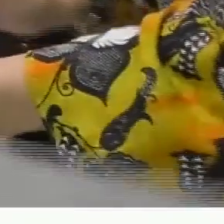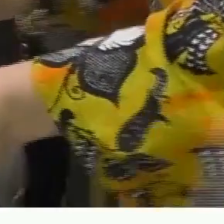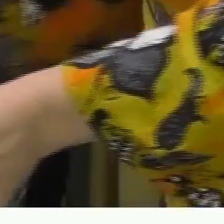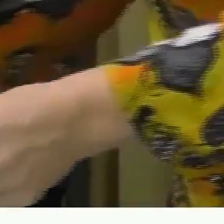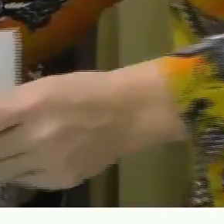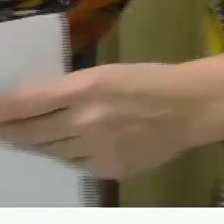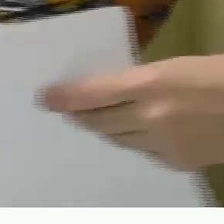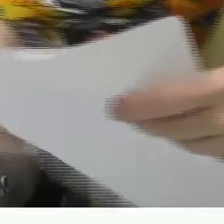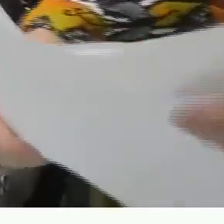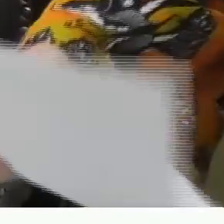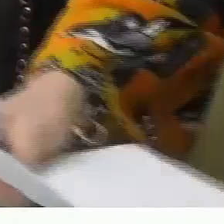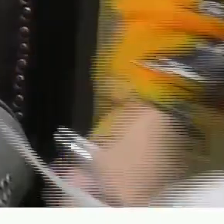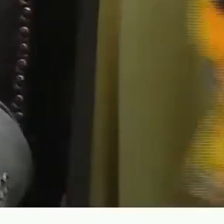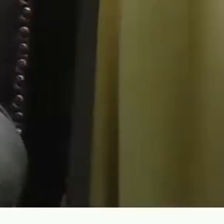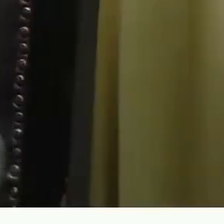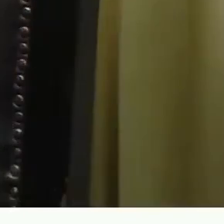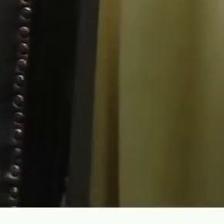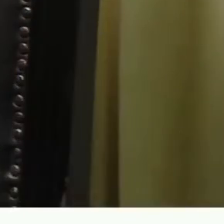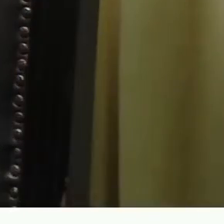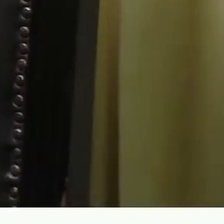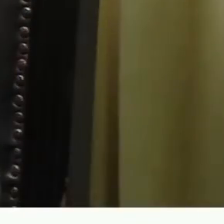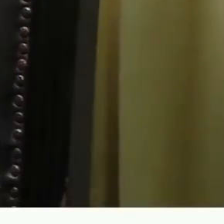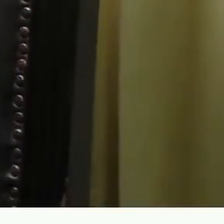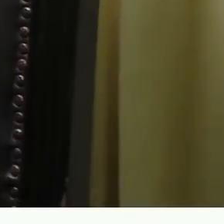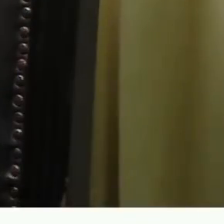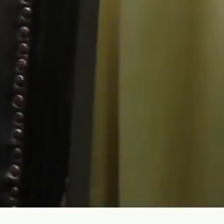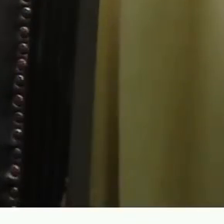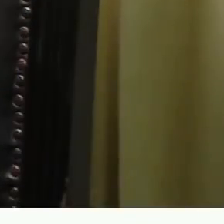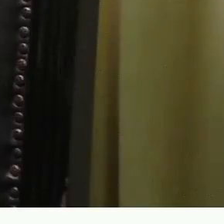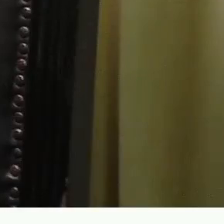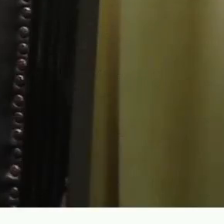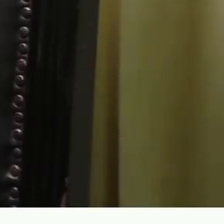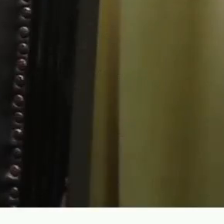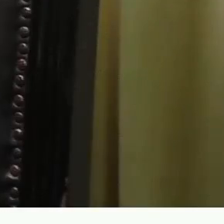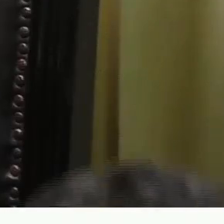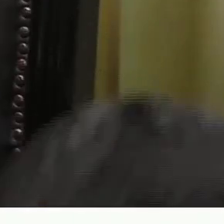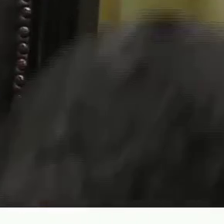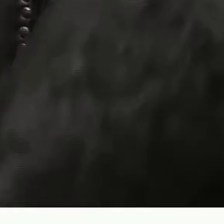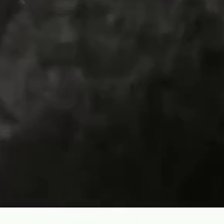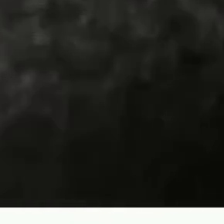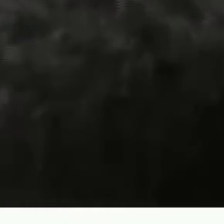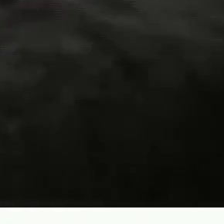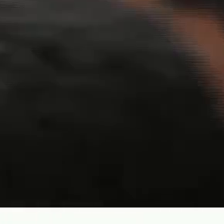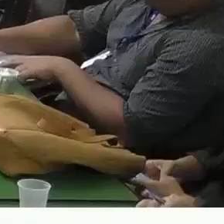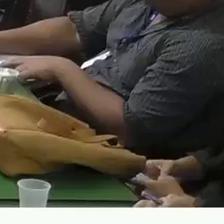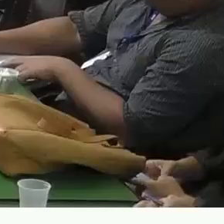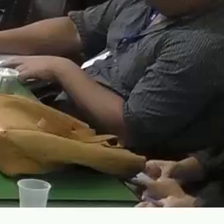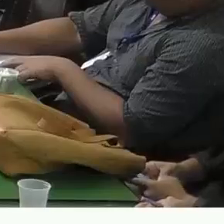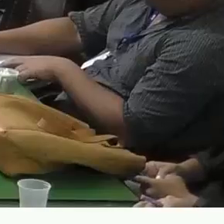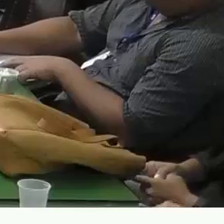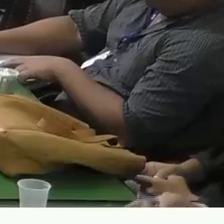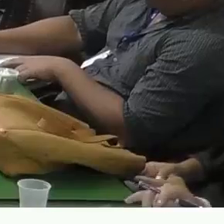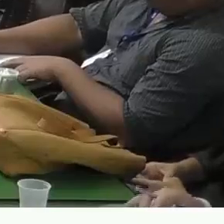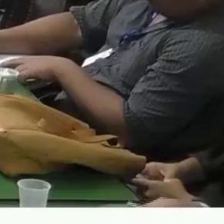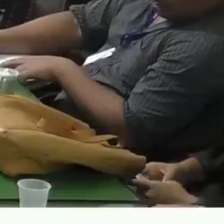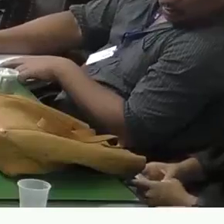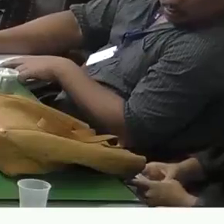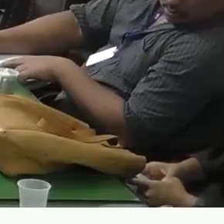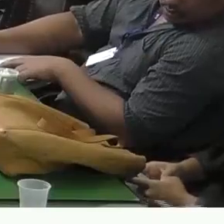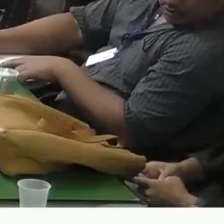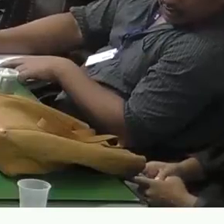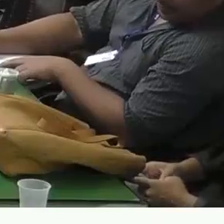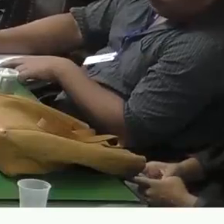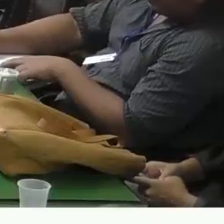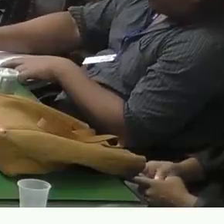deputados. Nada mais havendo a tratar, declaro encerrada a sessão. Muito obrigado à presença de todos, uma boa tarde, fiquem com Deus.